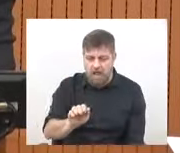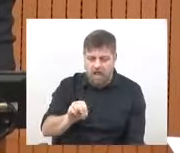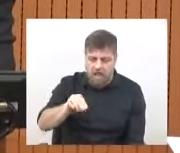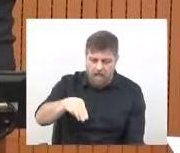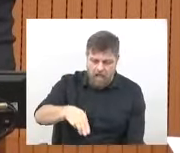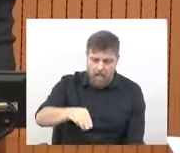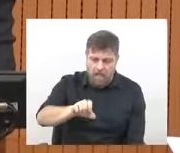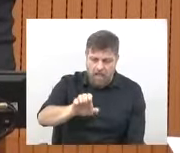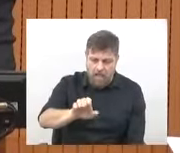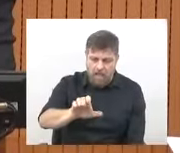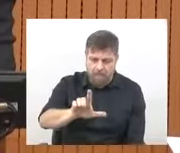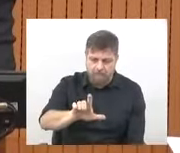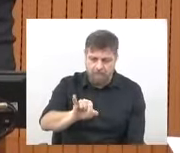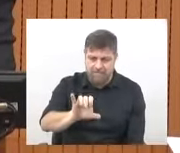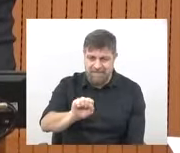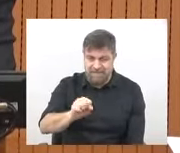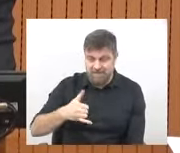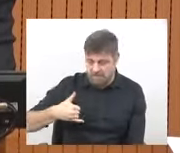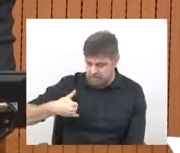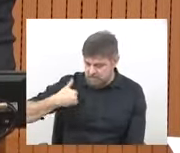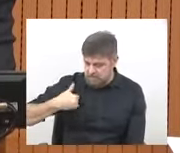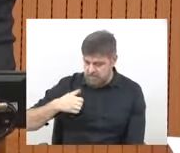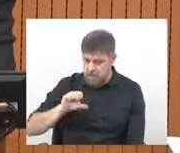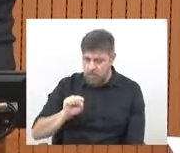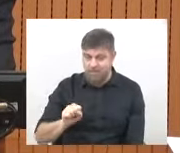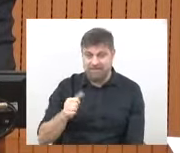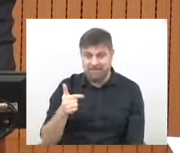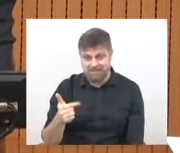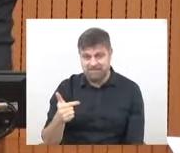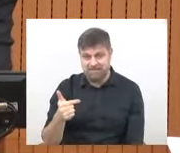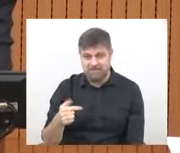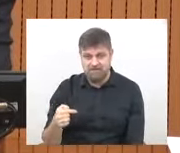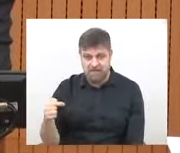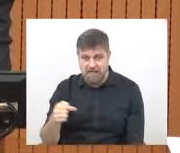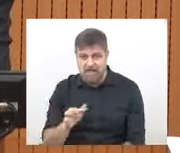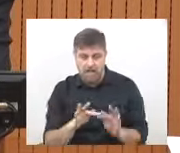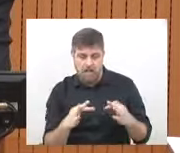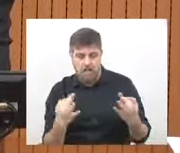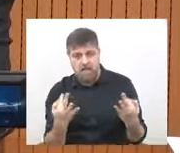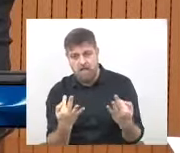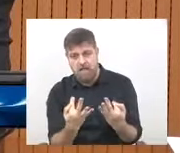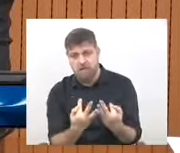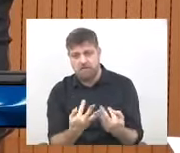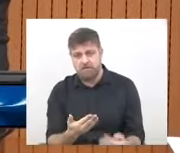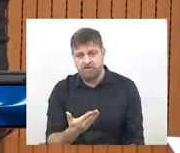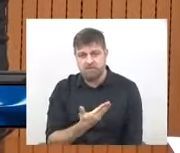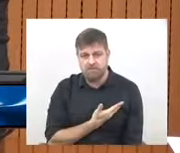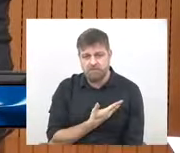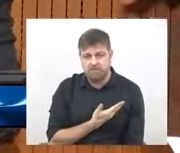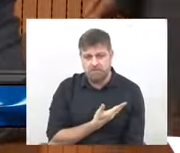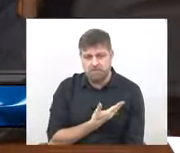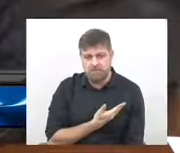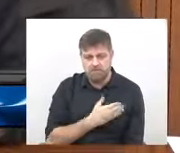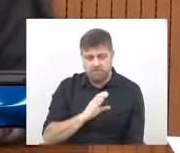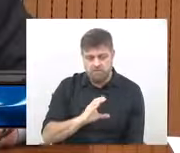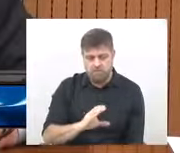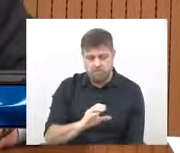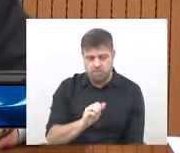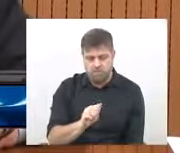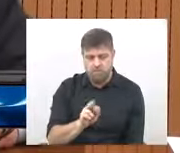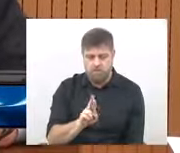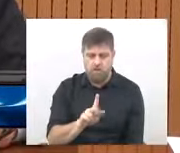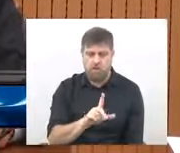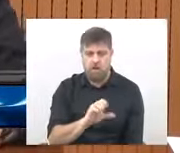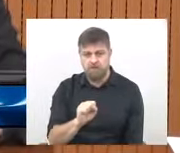que faleceu esse final de semana, que é mãe do nosso grande amigo Carlos Bernardi.